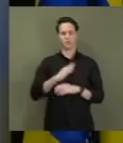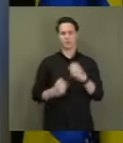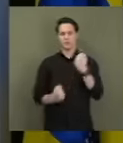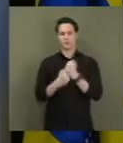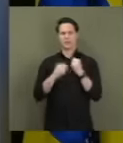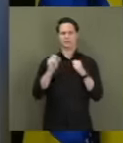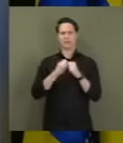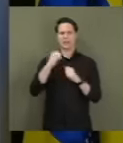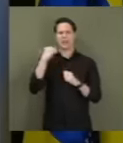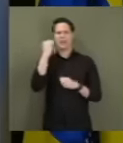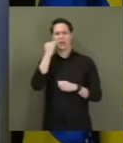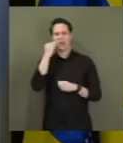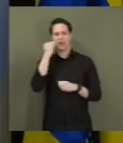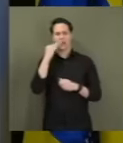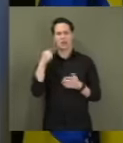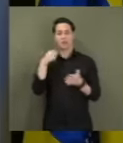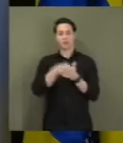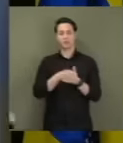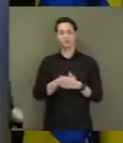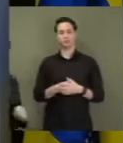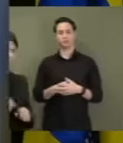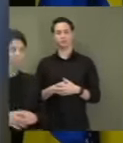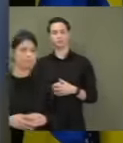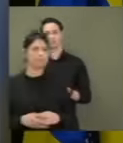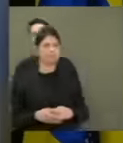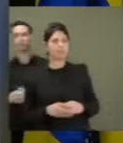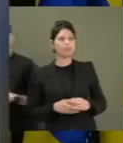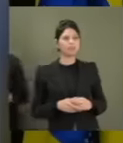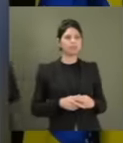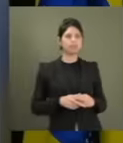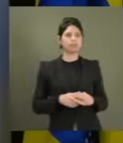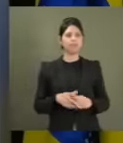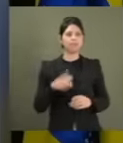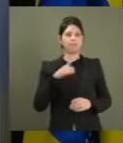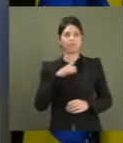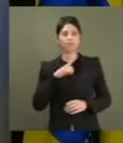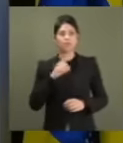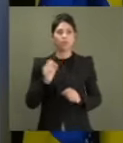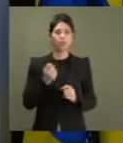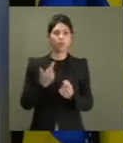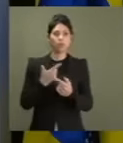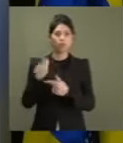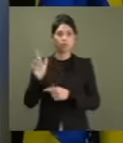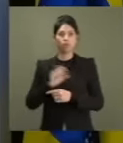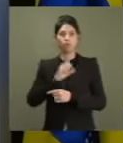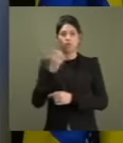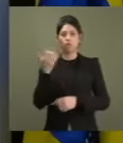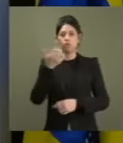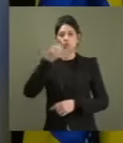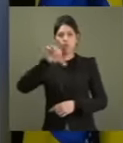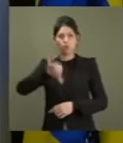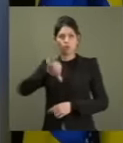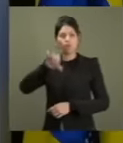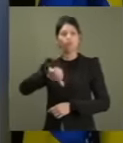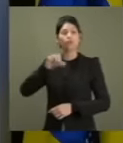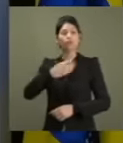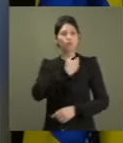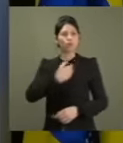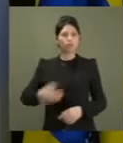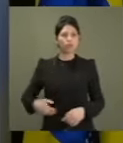impedir a investigação do calote da maconha, em que 9 governadores do Nordeste